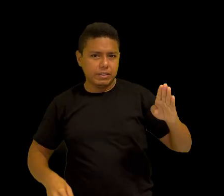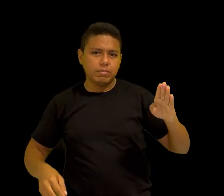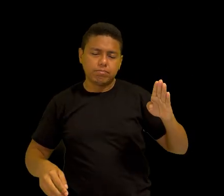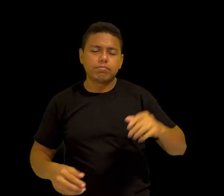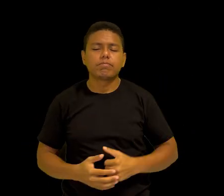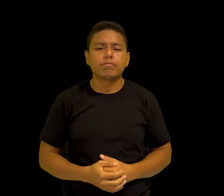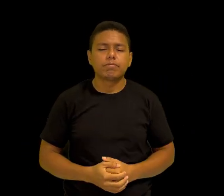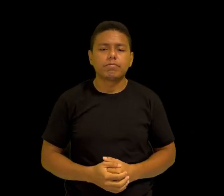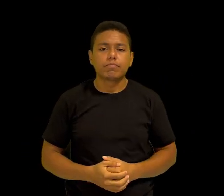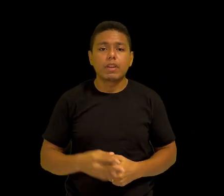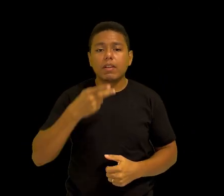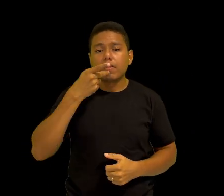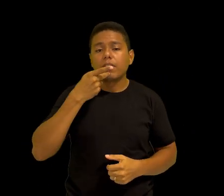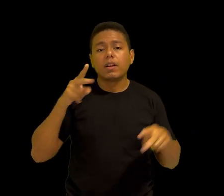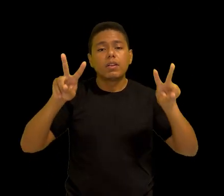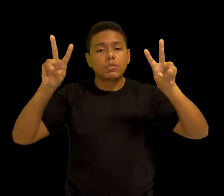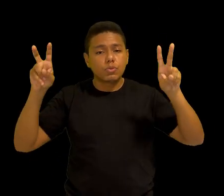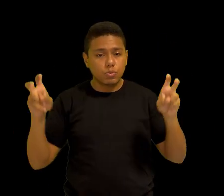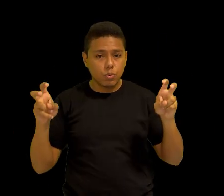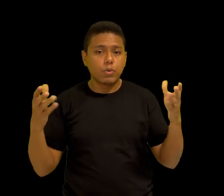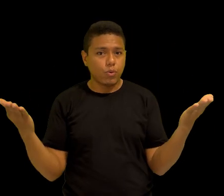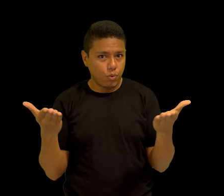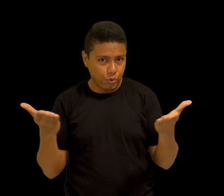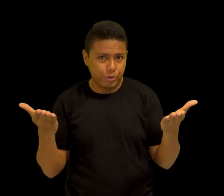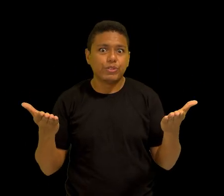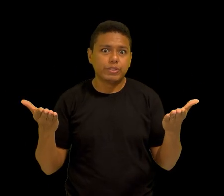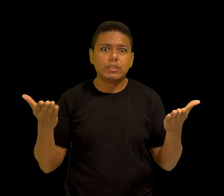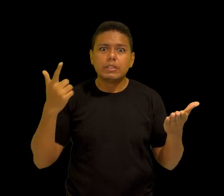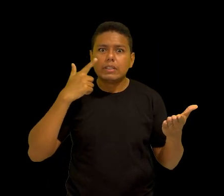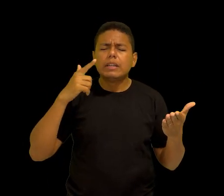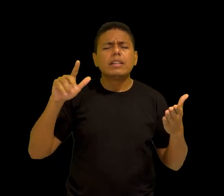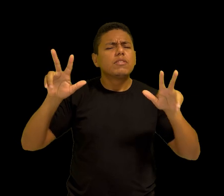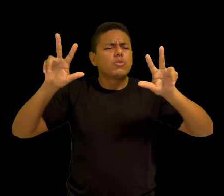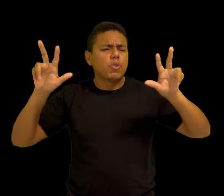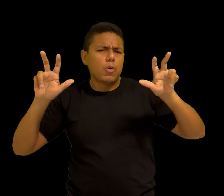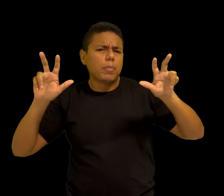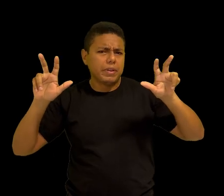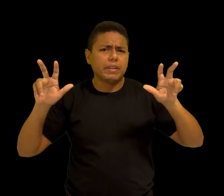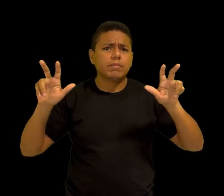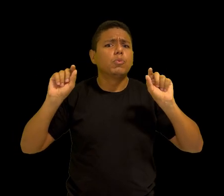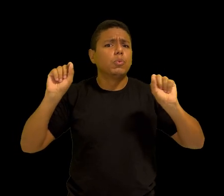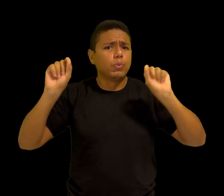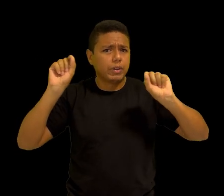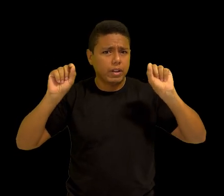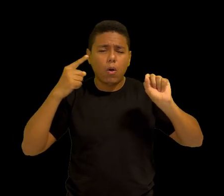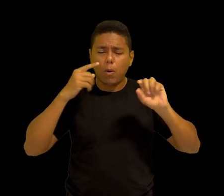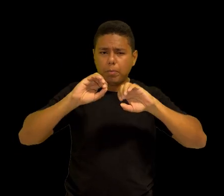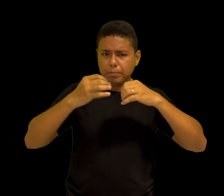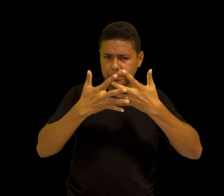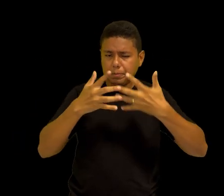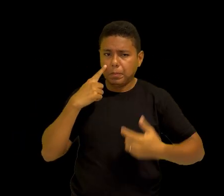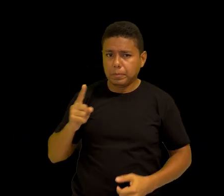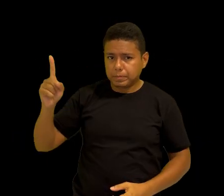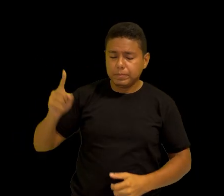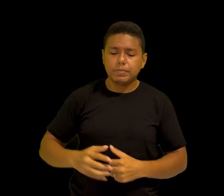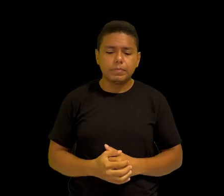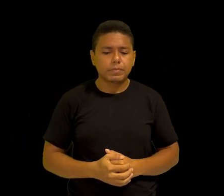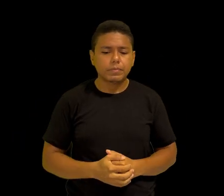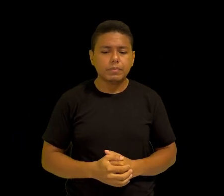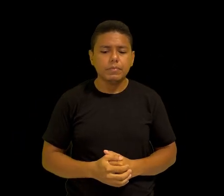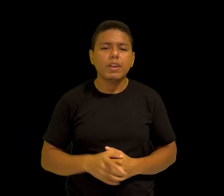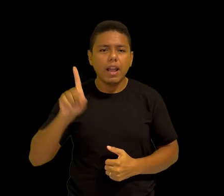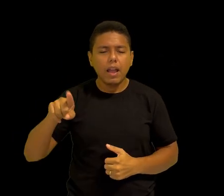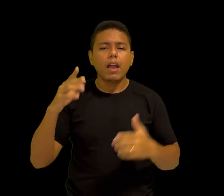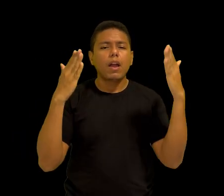Falando um pouquinho agora de tendências temporais, eu trago esse gráfico para vocês É que o slide mandou aqui. É